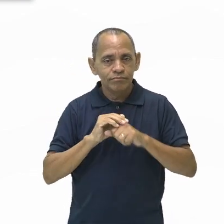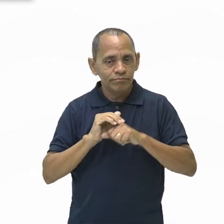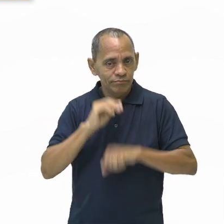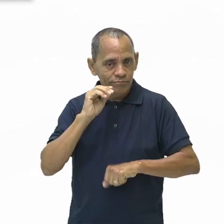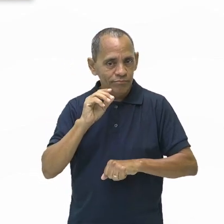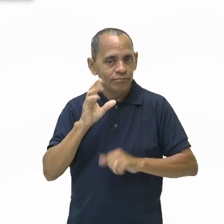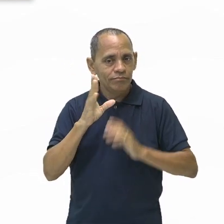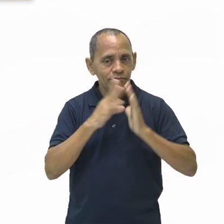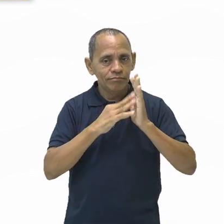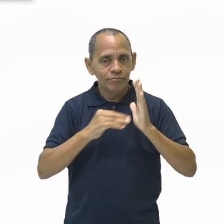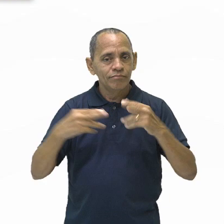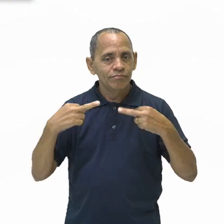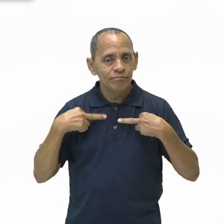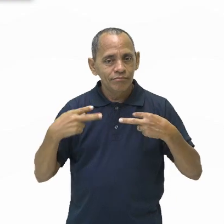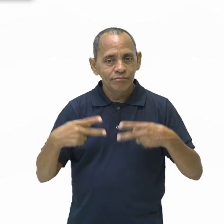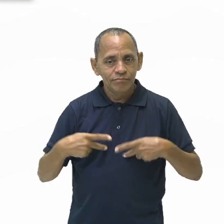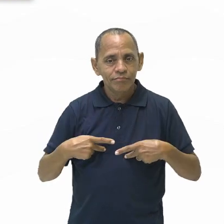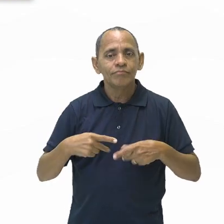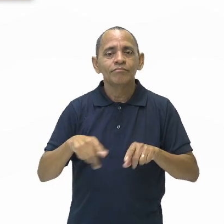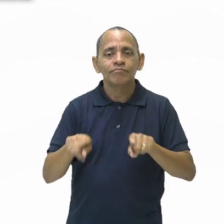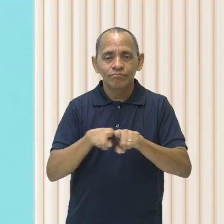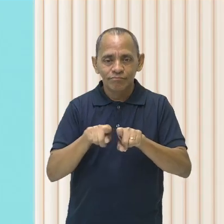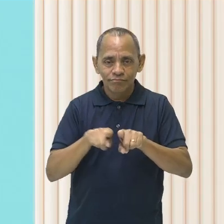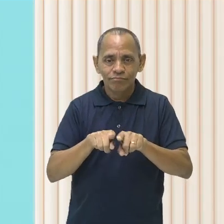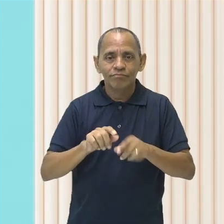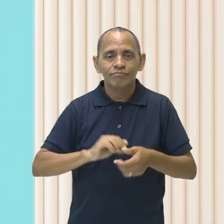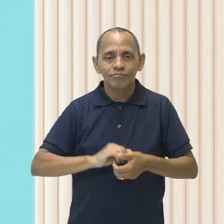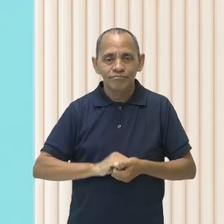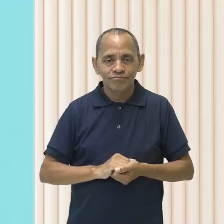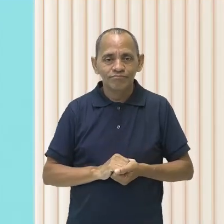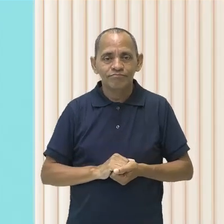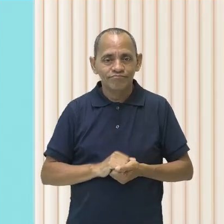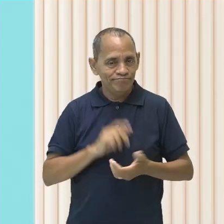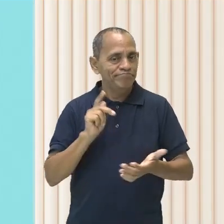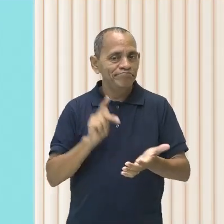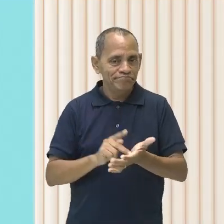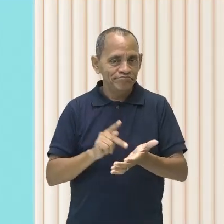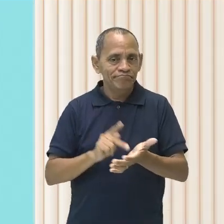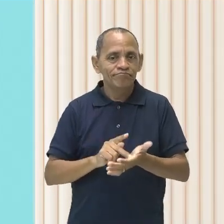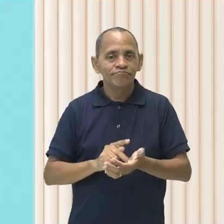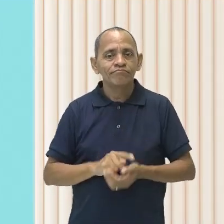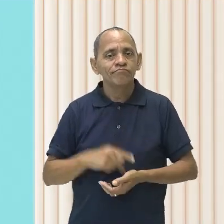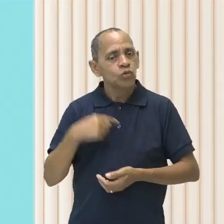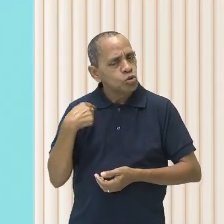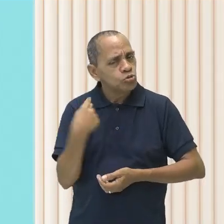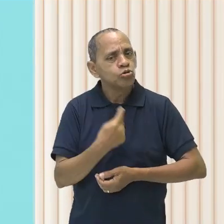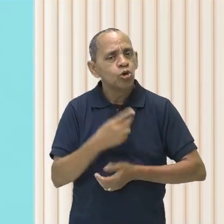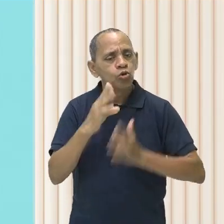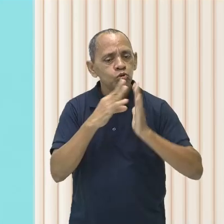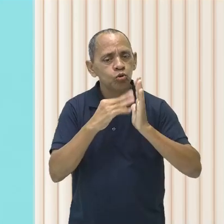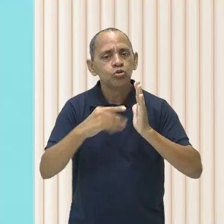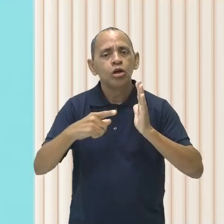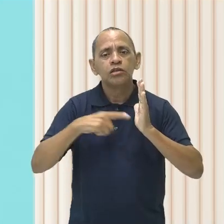é o homem, a espécie humana. A gente vai imitar. Inclusive, diz que tem